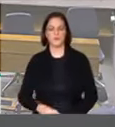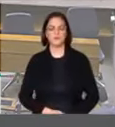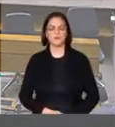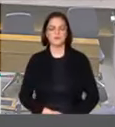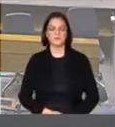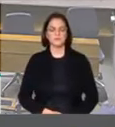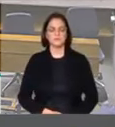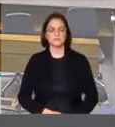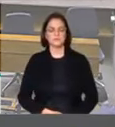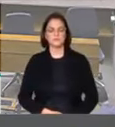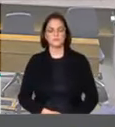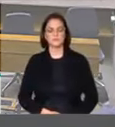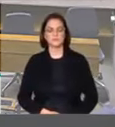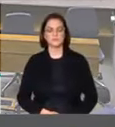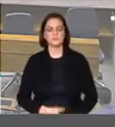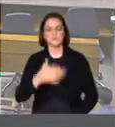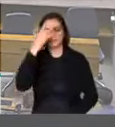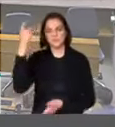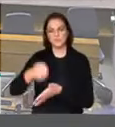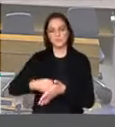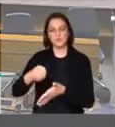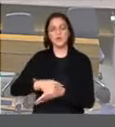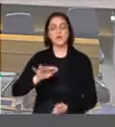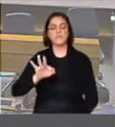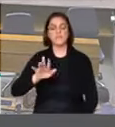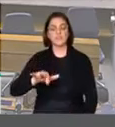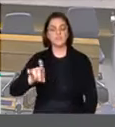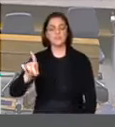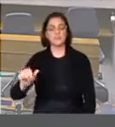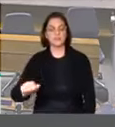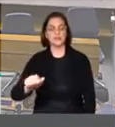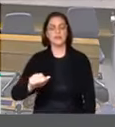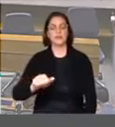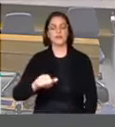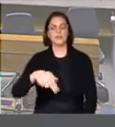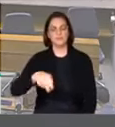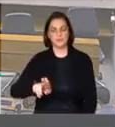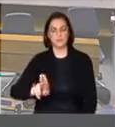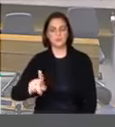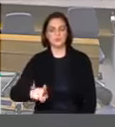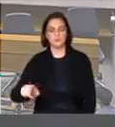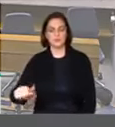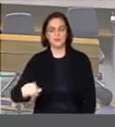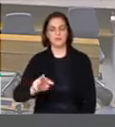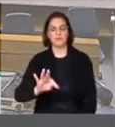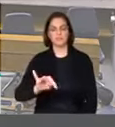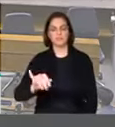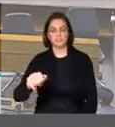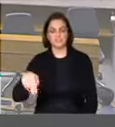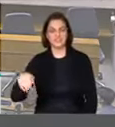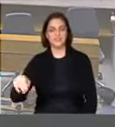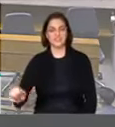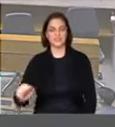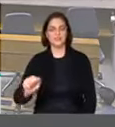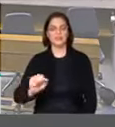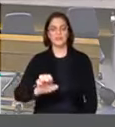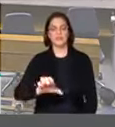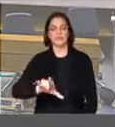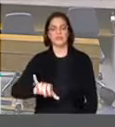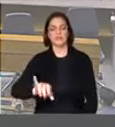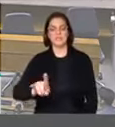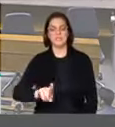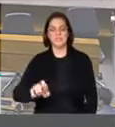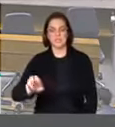Homenageamos os ativistas Fernanda Coelho, Neuza das Dores, Tiana Amiles,